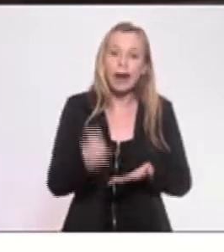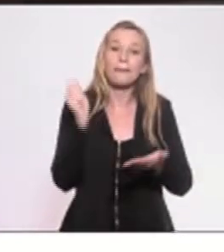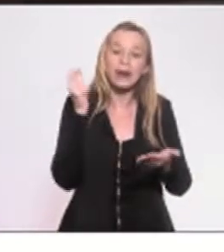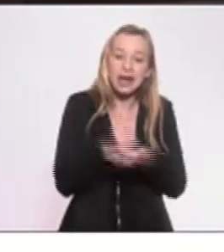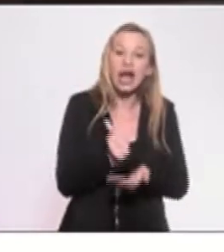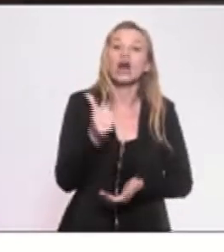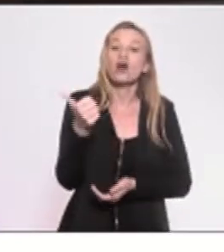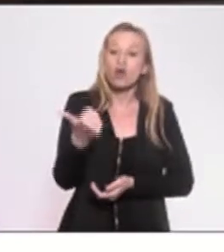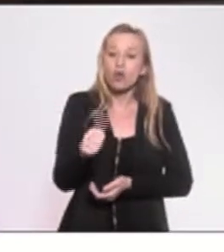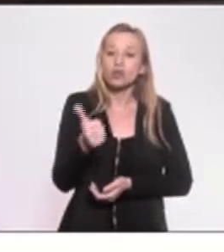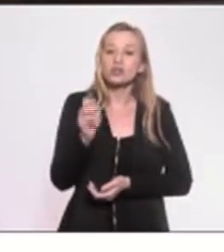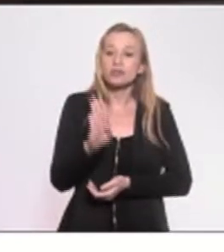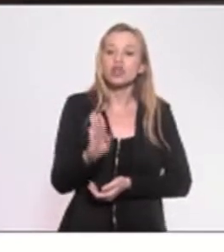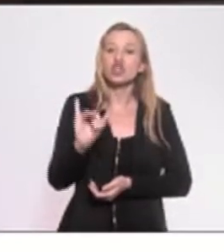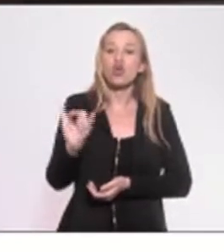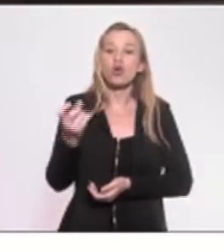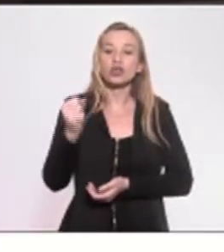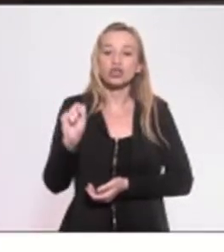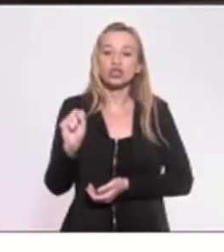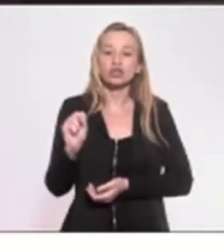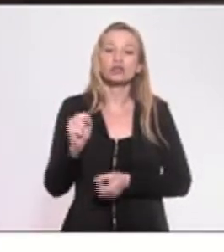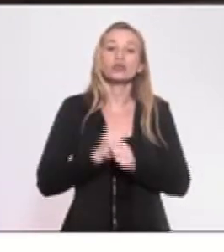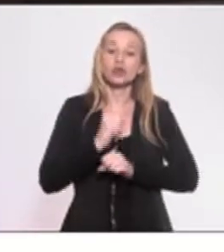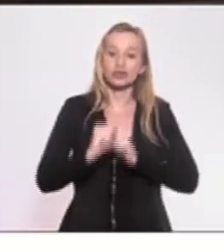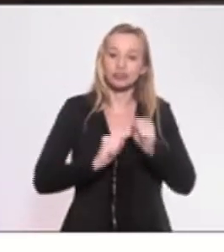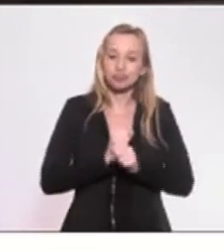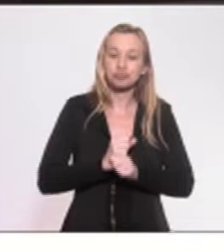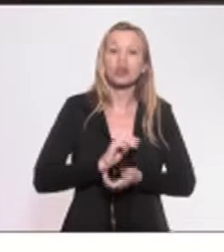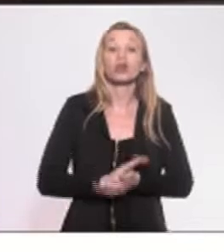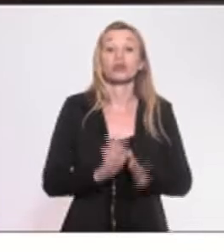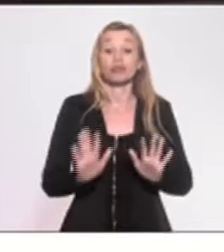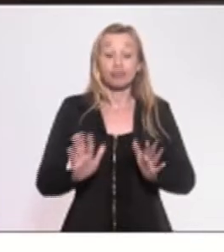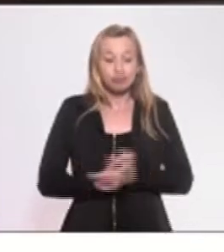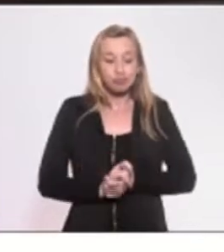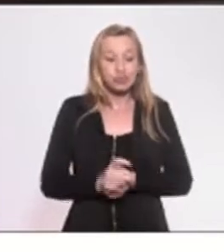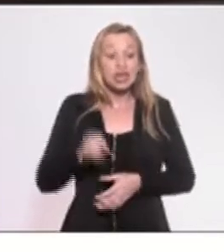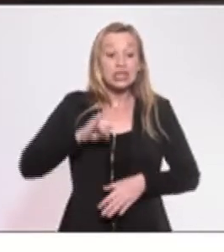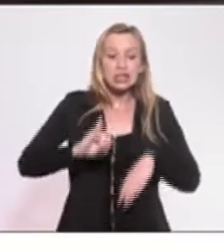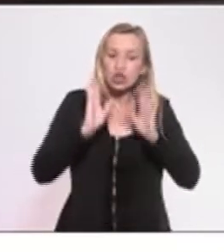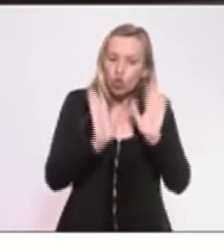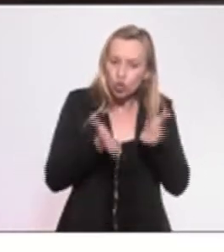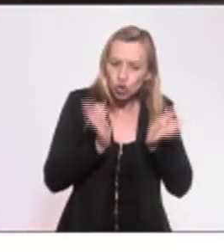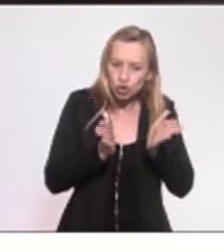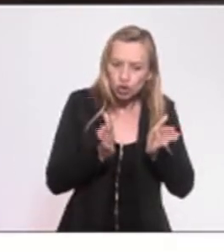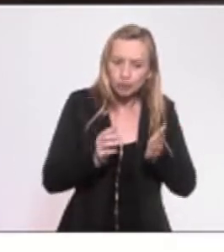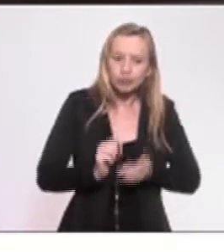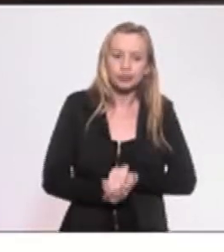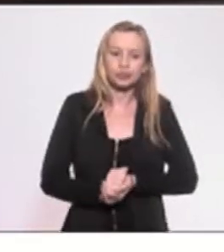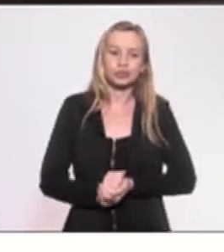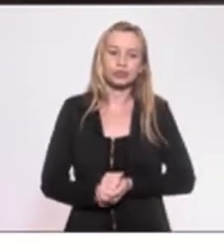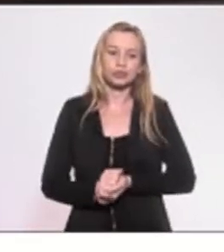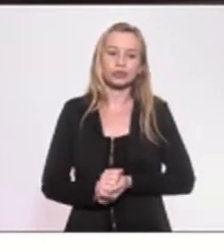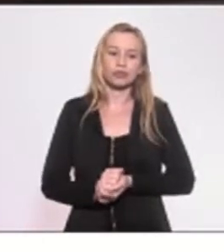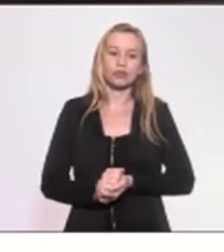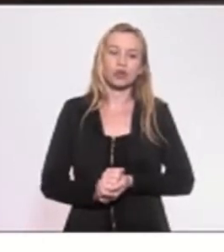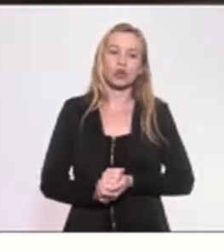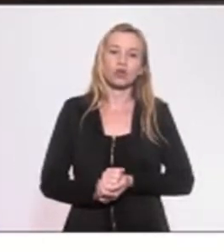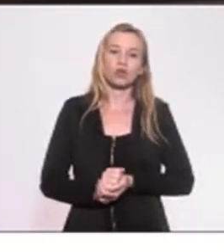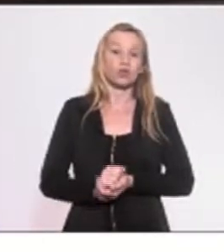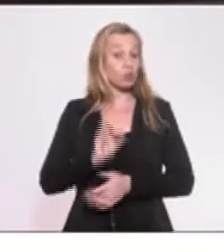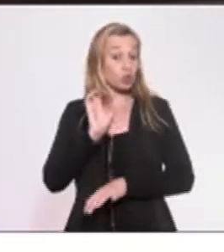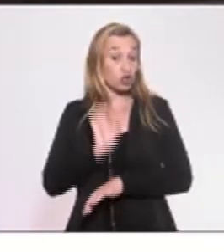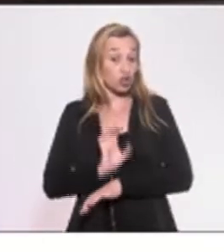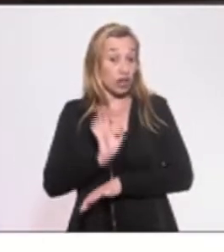de reais por ano. Ora, se o Estado hoje está arrecadando